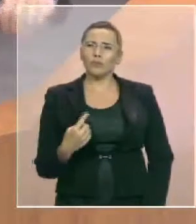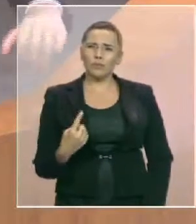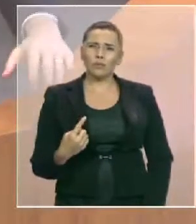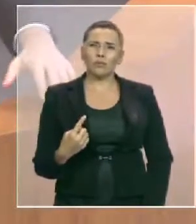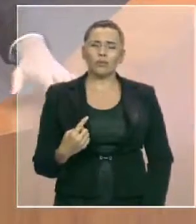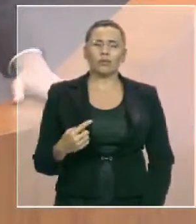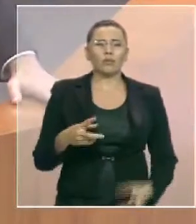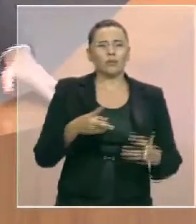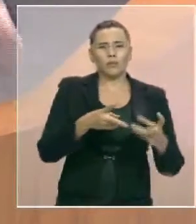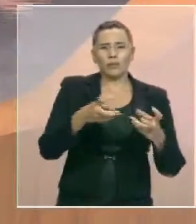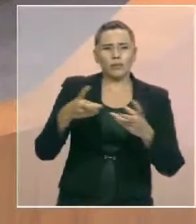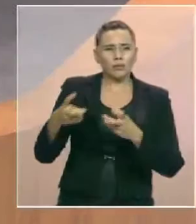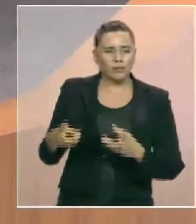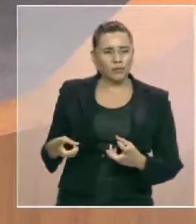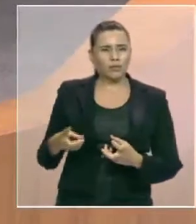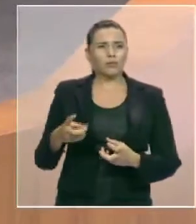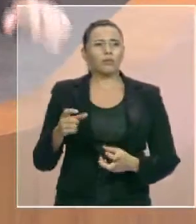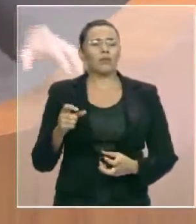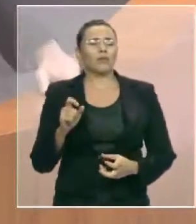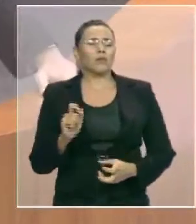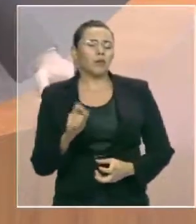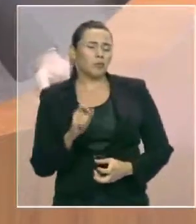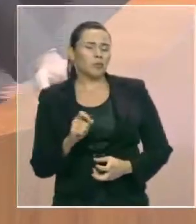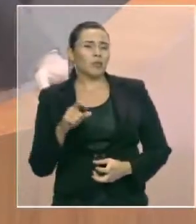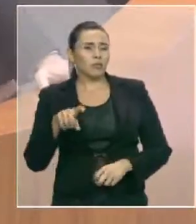na transparência. Como, me diga?